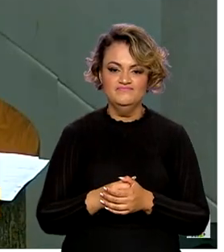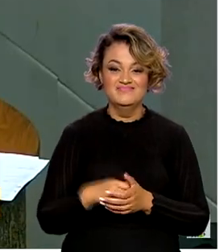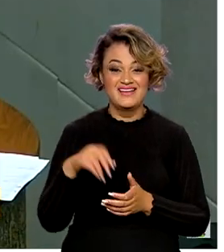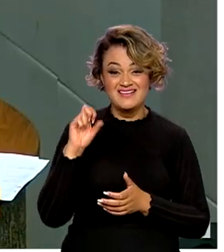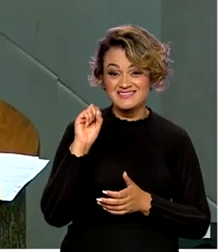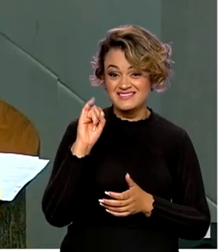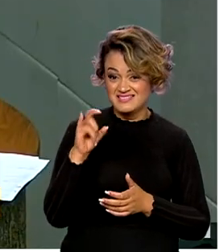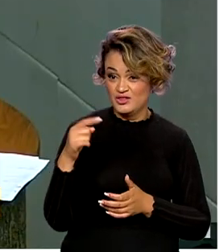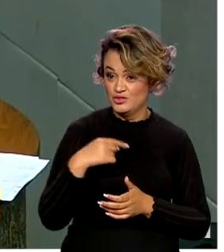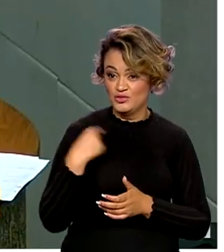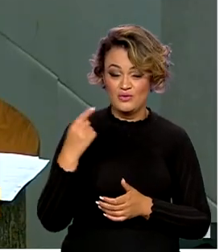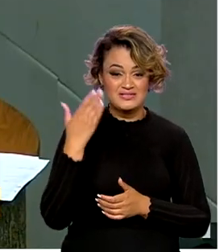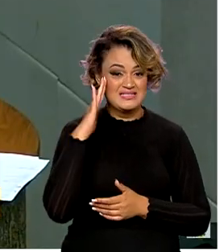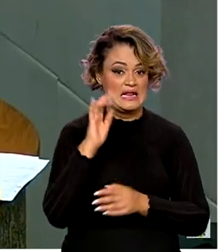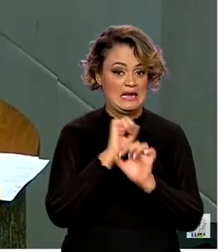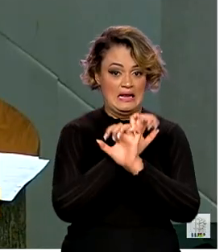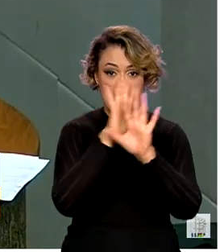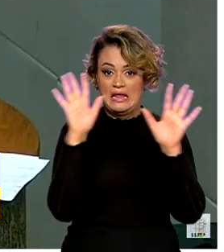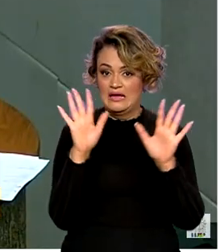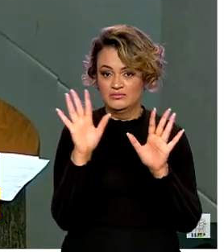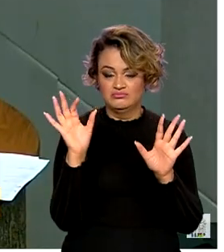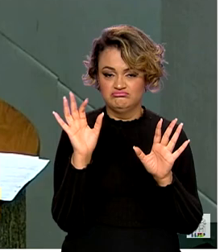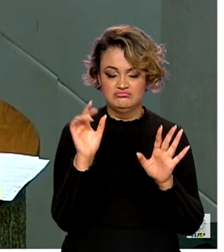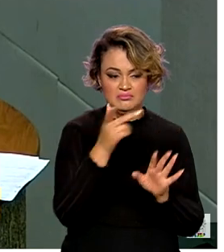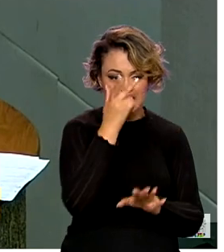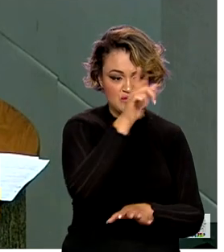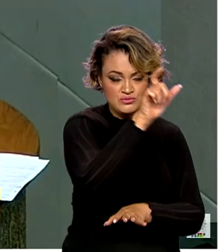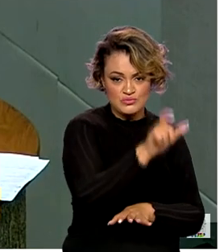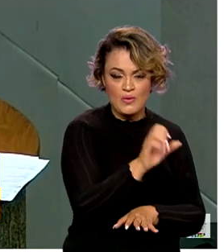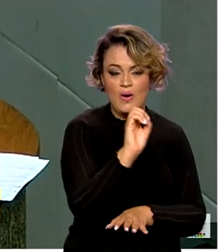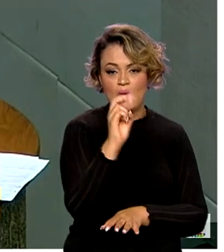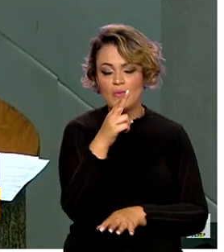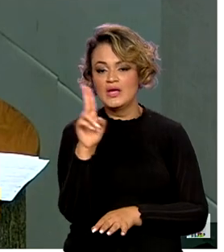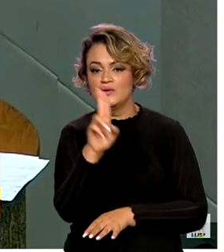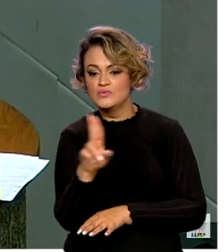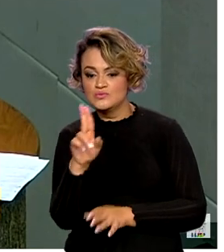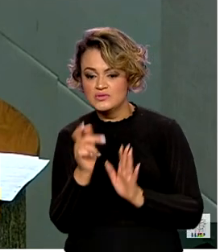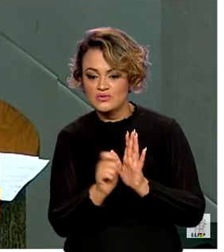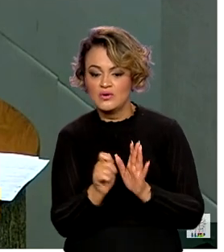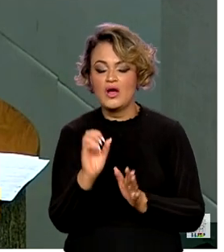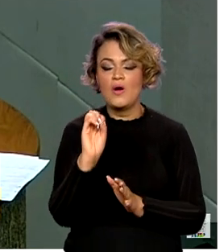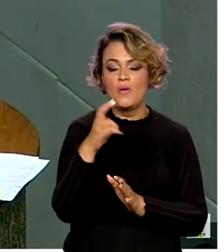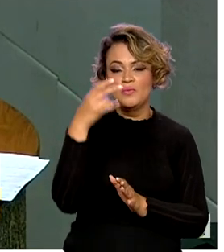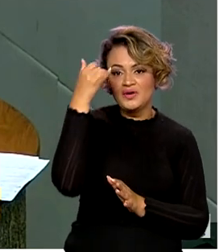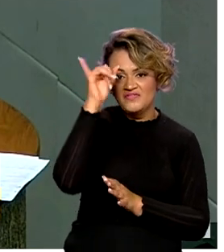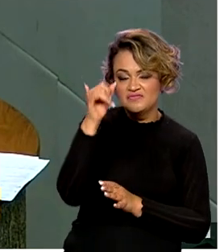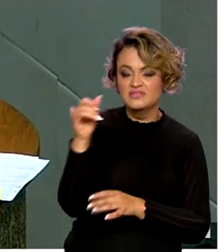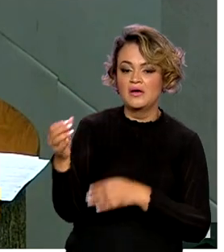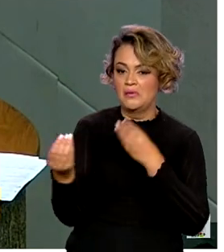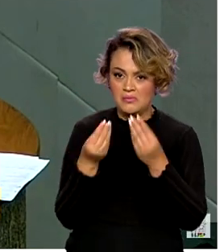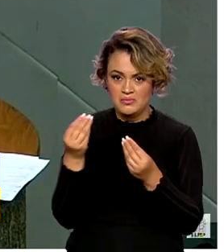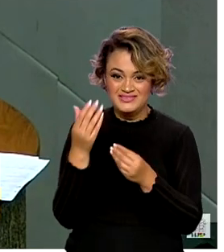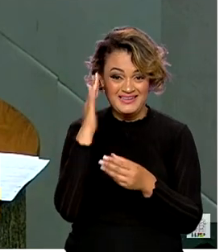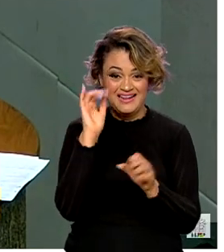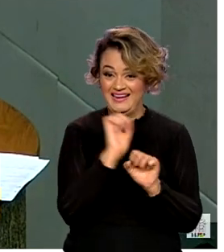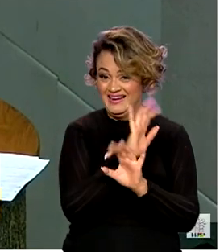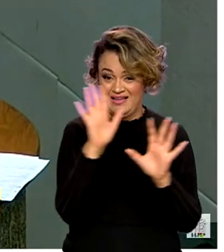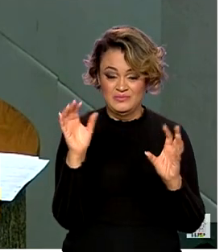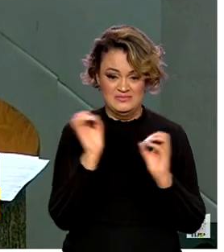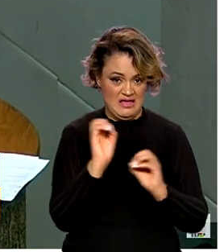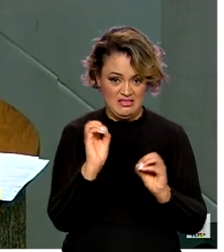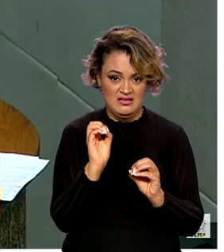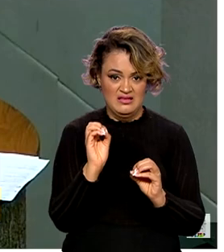não tivemos uma visão muito clara sobre o indivíduo e o usuário e também e a repressão equilibradas